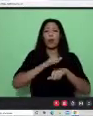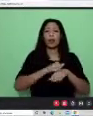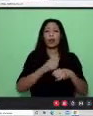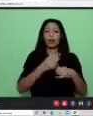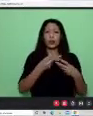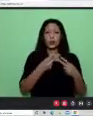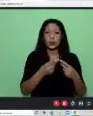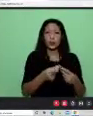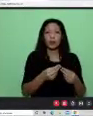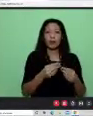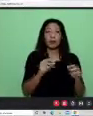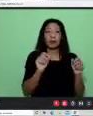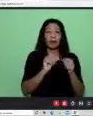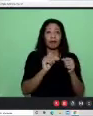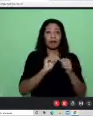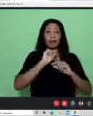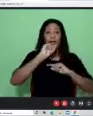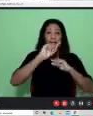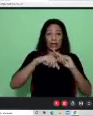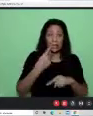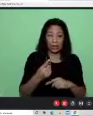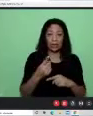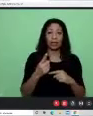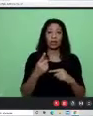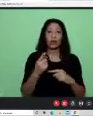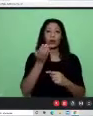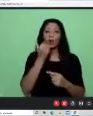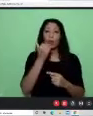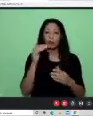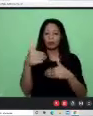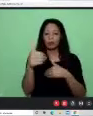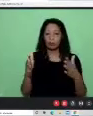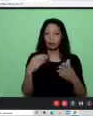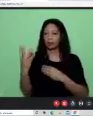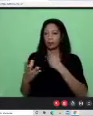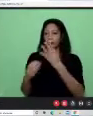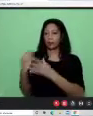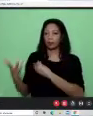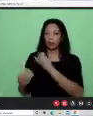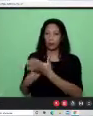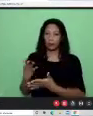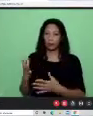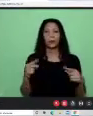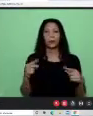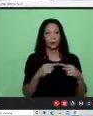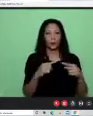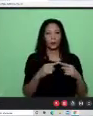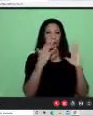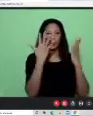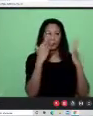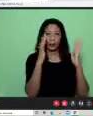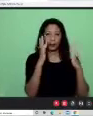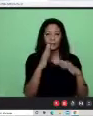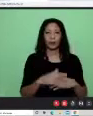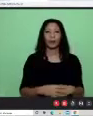fazer posteriormente com a distribuição das cestas básicas. Parnamirim, parabenizo Vossa Excelência